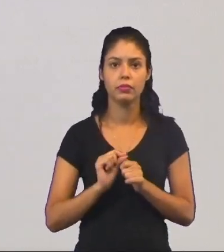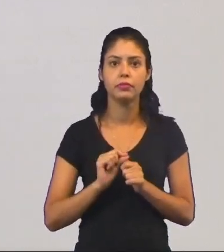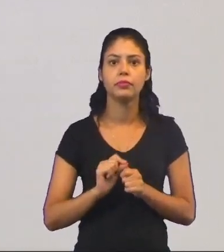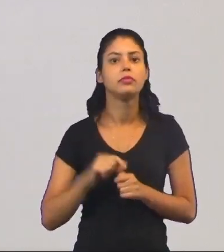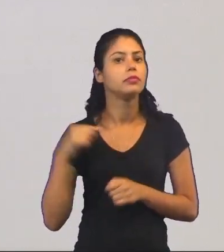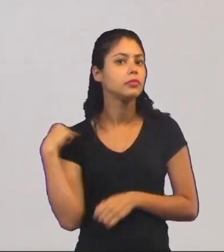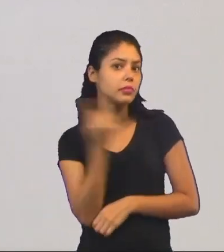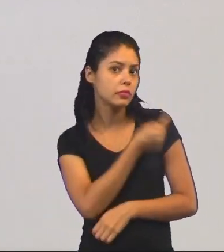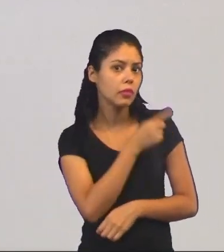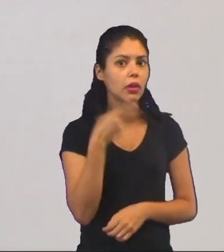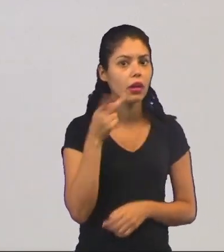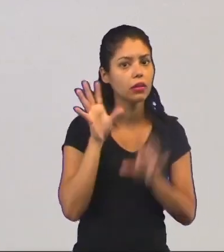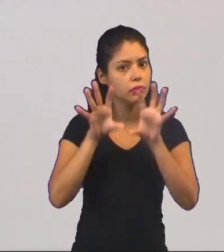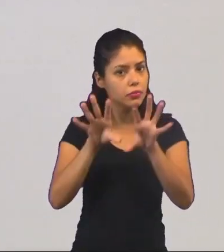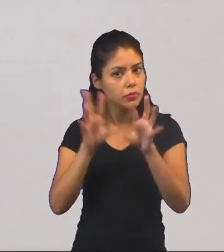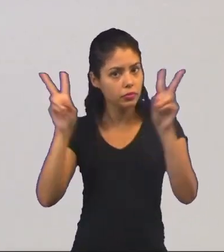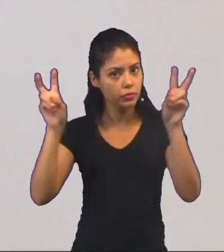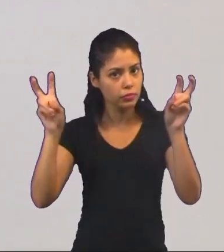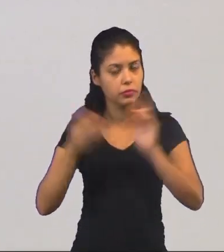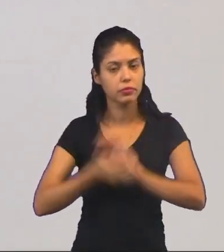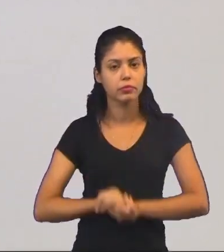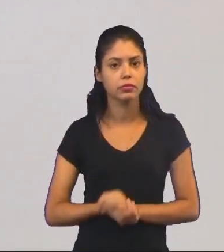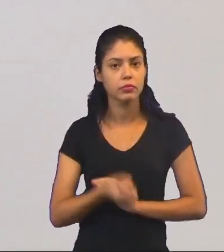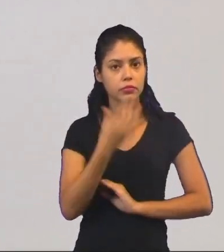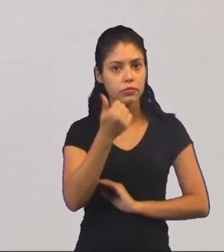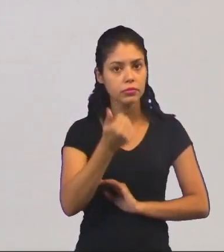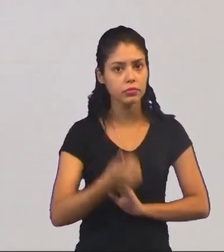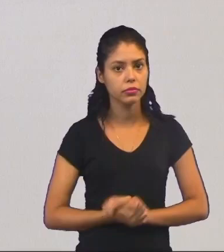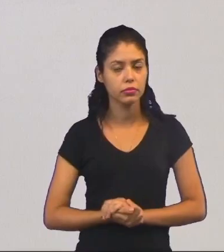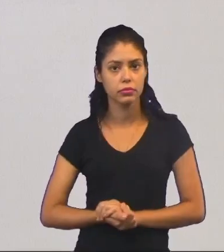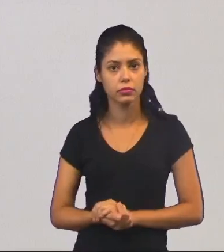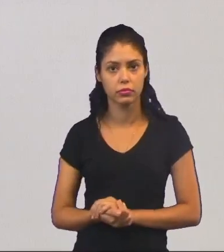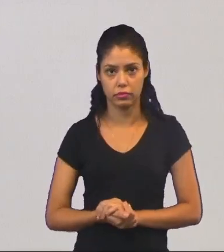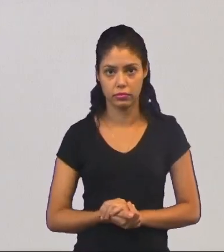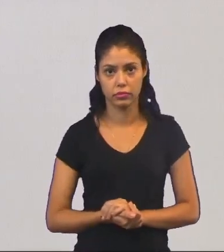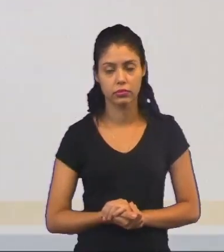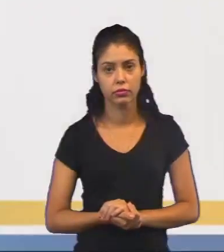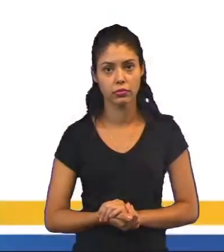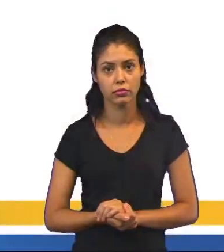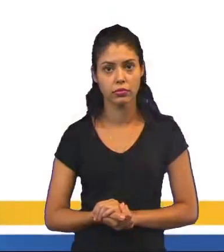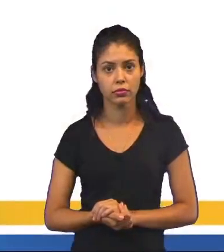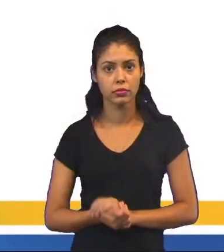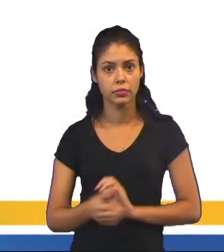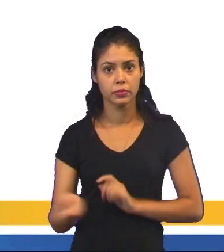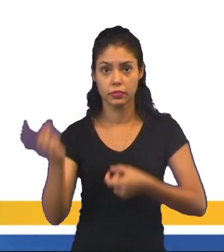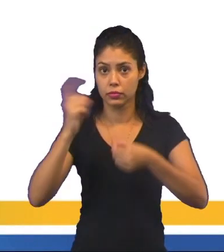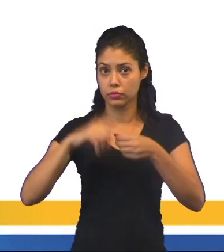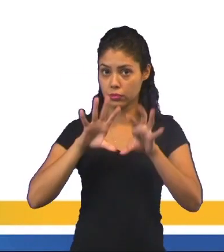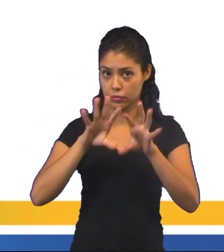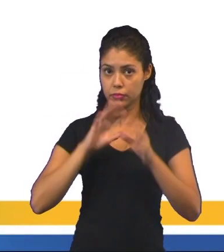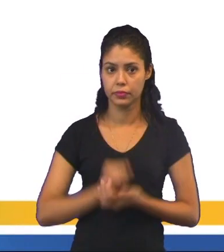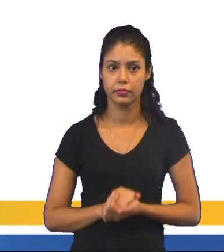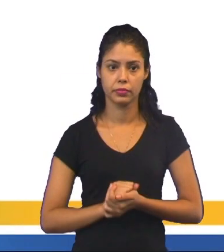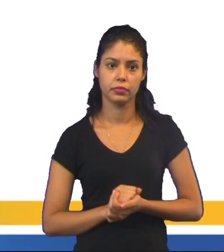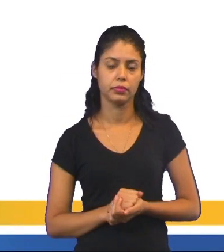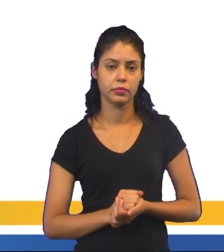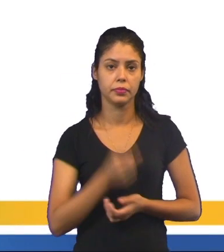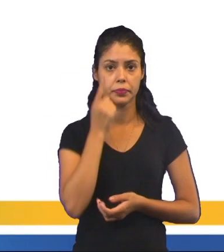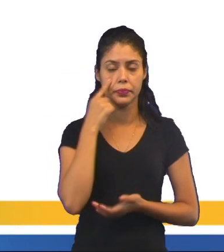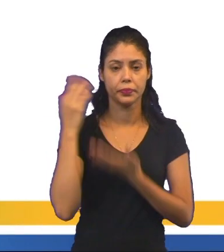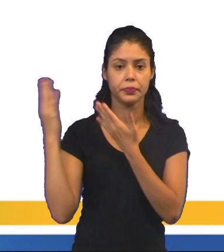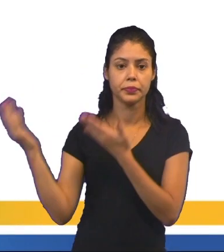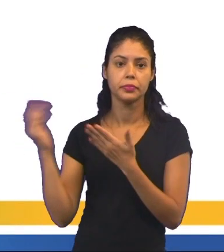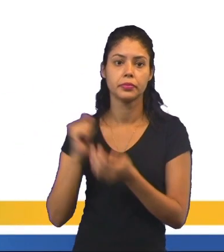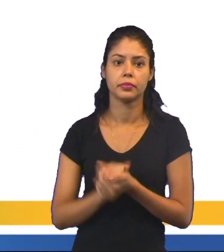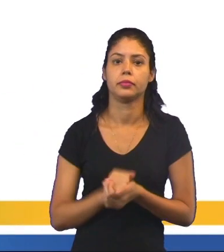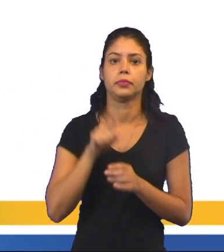reta Então nós vamos falar desse tipo de assunto tudo bem bom então voltando lá Observe